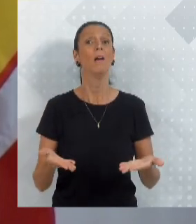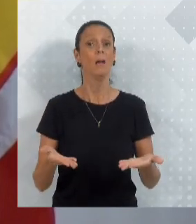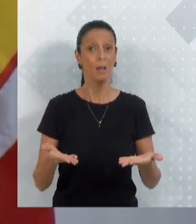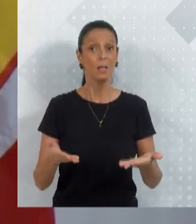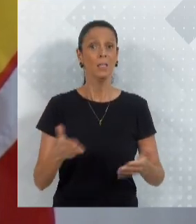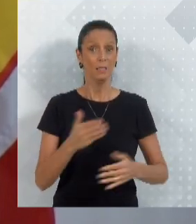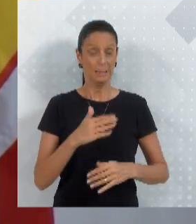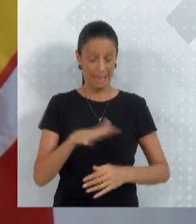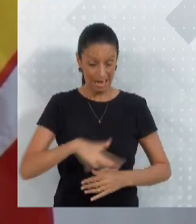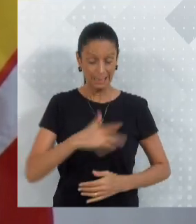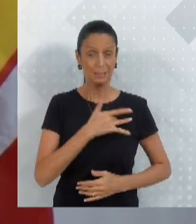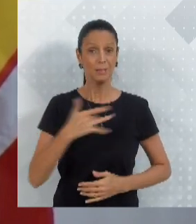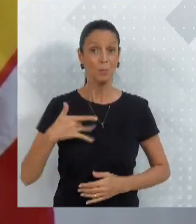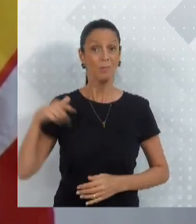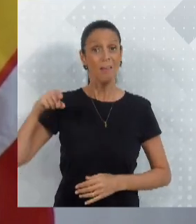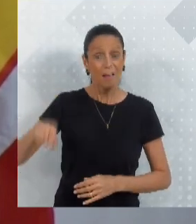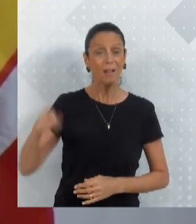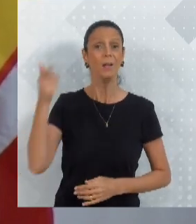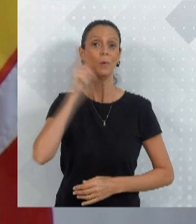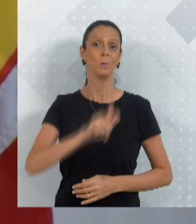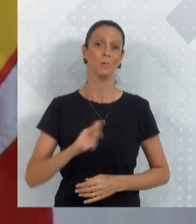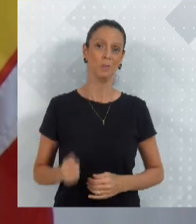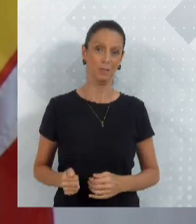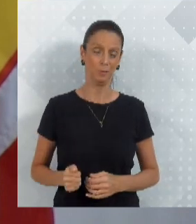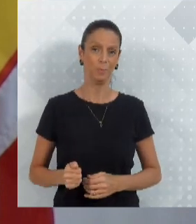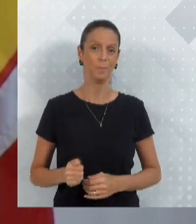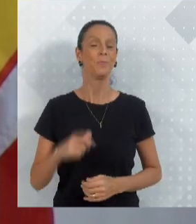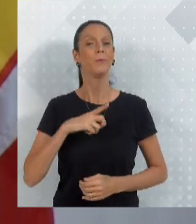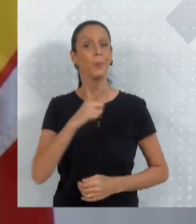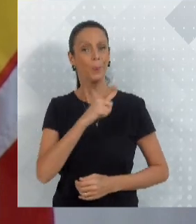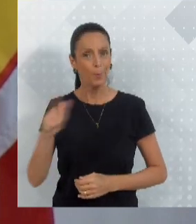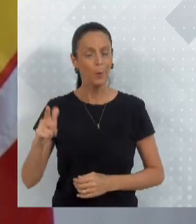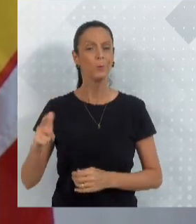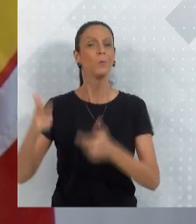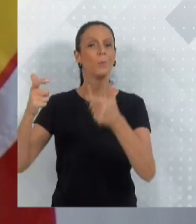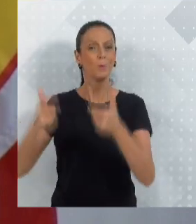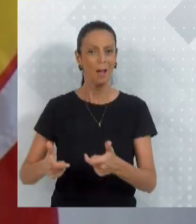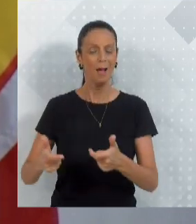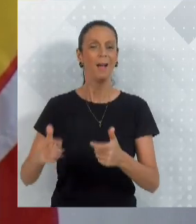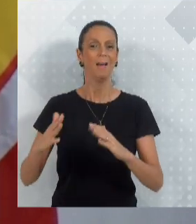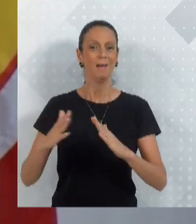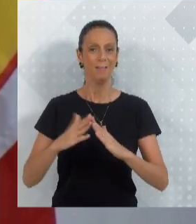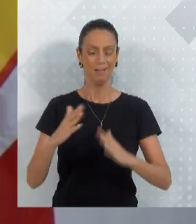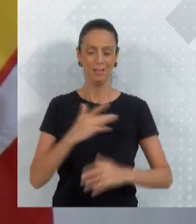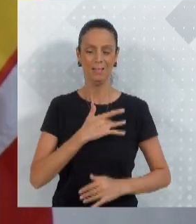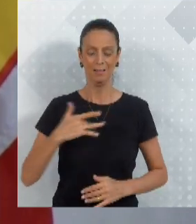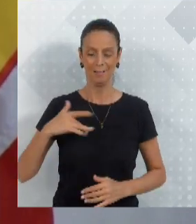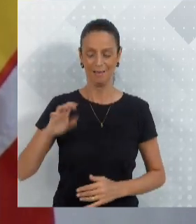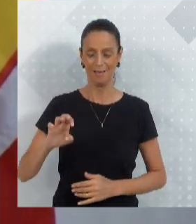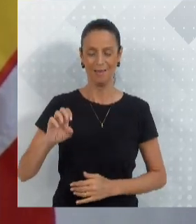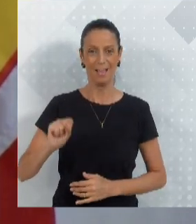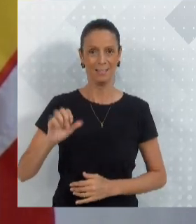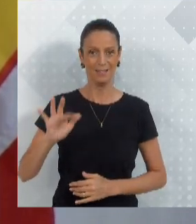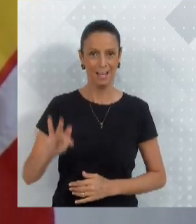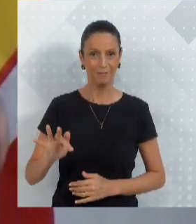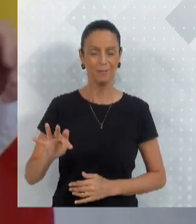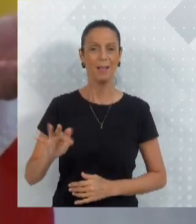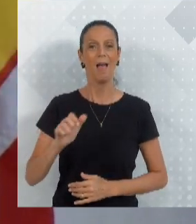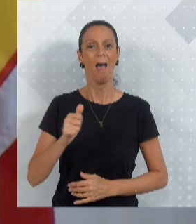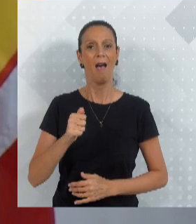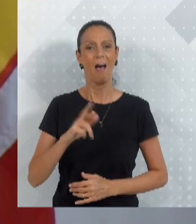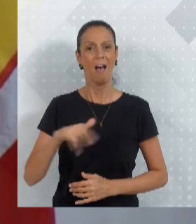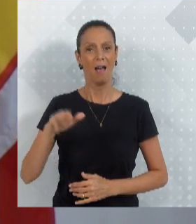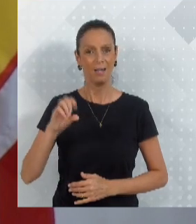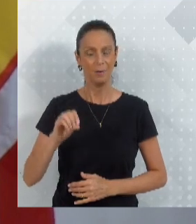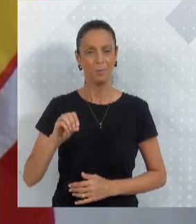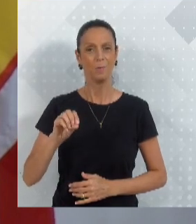Rebelo, que bem para falar a verdade, está mais devagar do que uma tartaruga andando. E já falei para o secretário, para o vereador, que tem que lá fiscalizar aquela obra. Mas